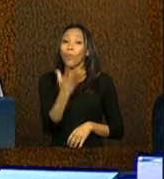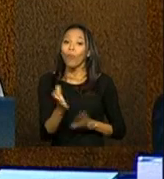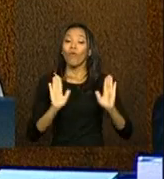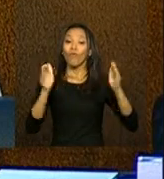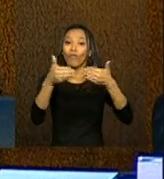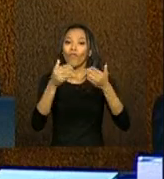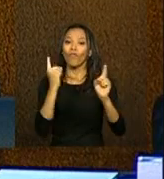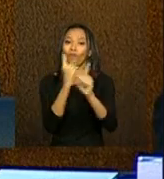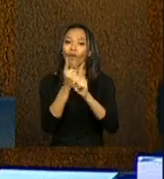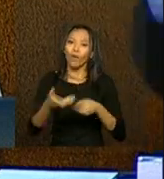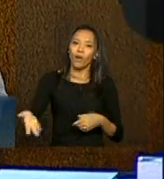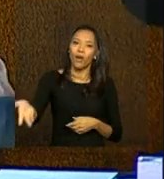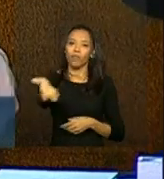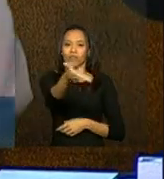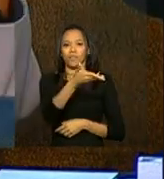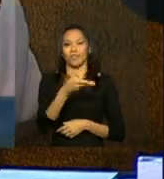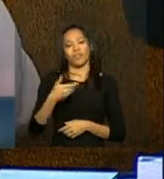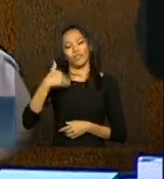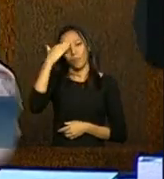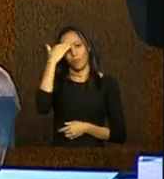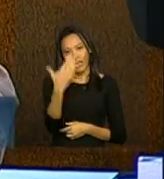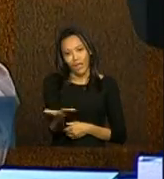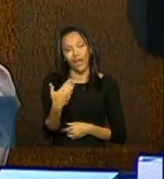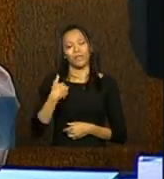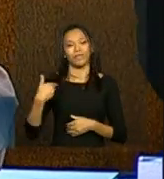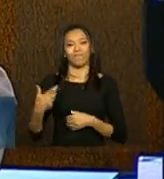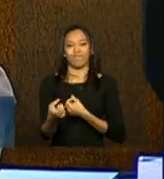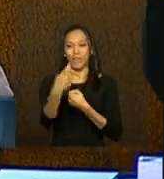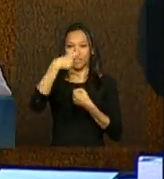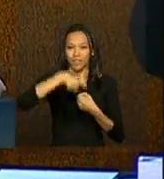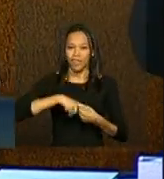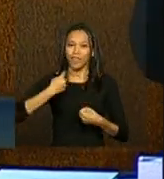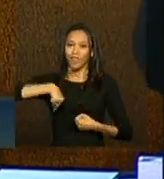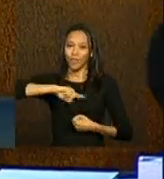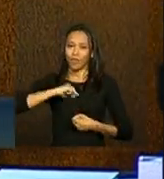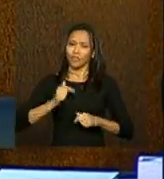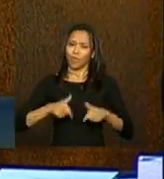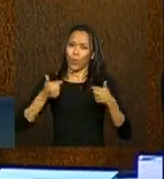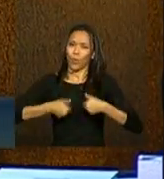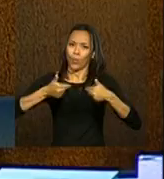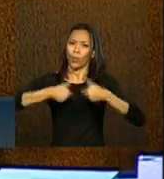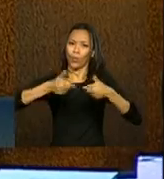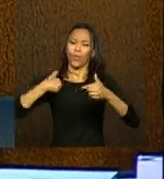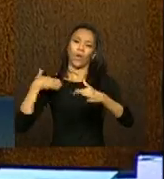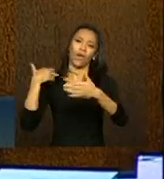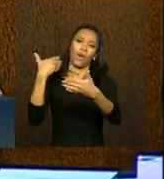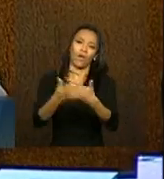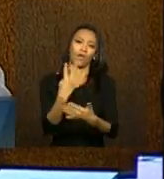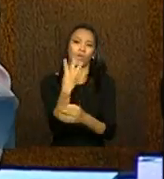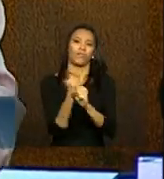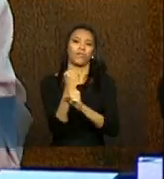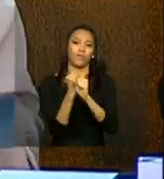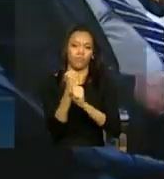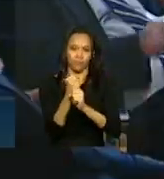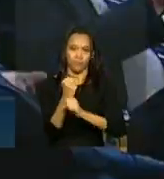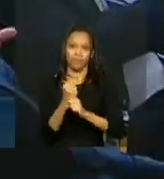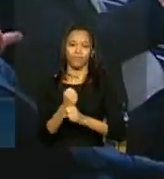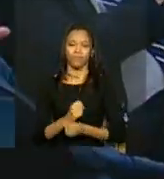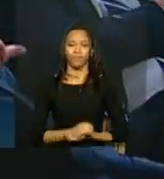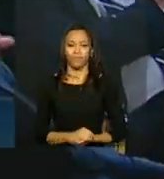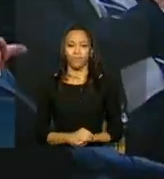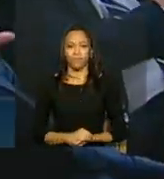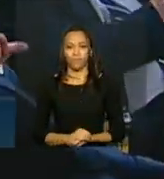todas e todos vocês e obrigada pela parceria que desenvolvemos ao longo desses últimos 4 anos.